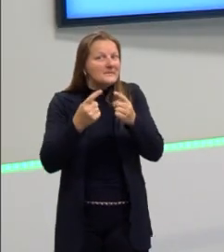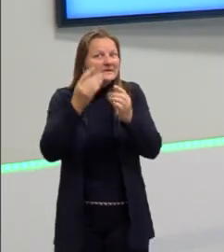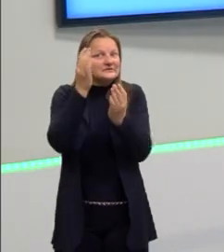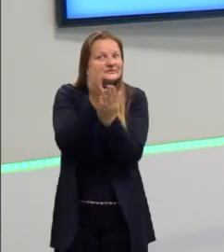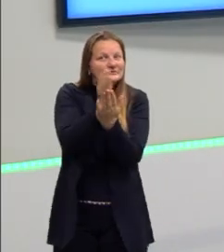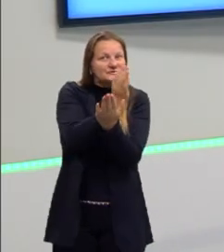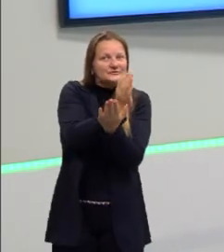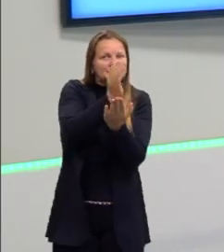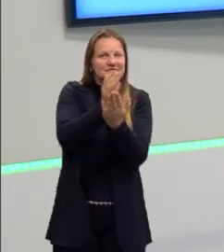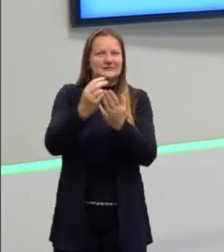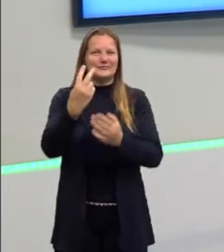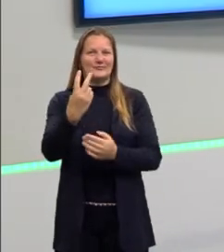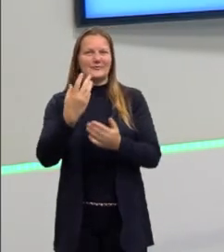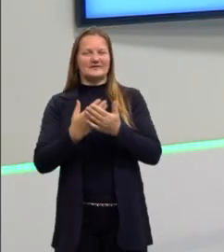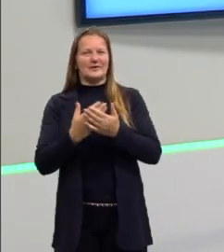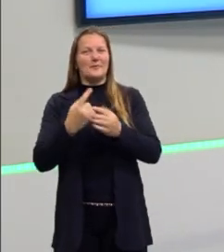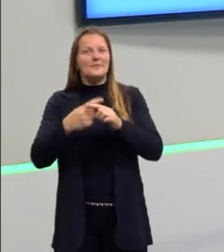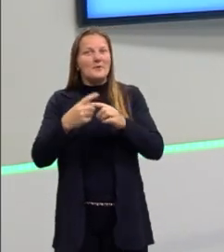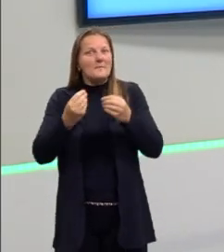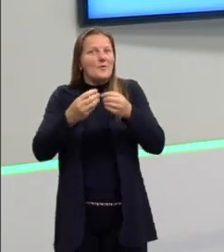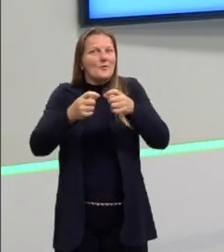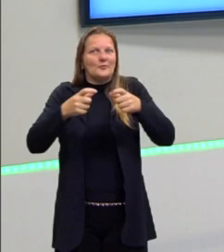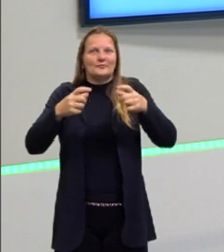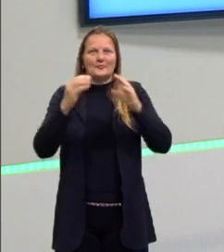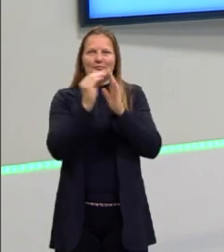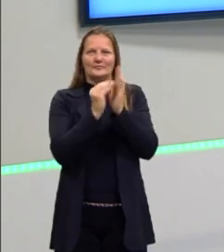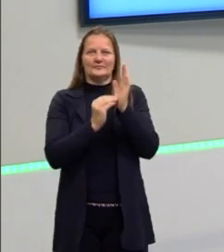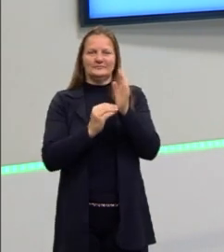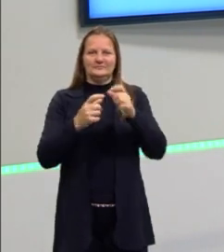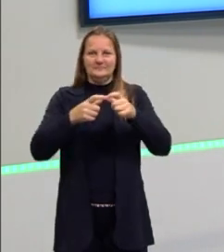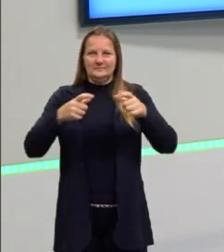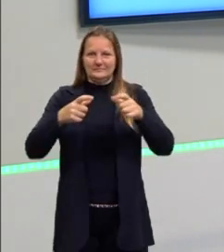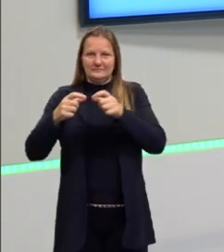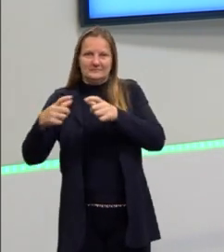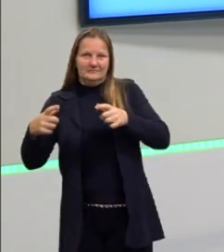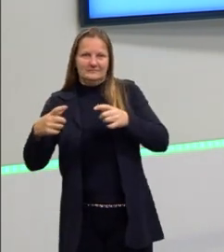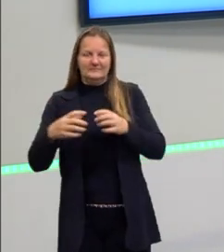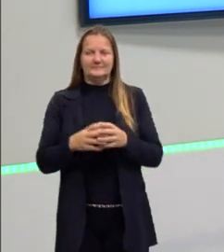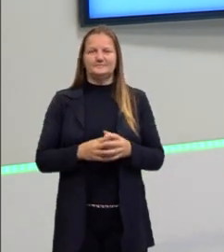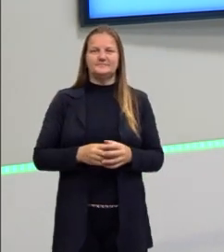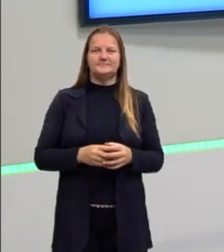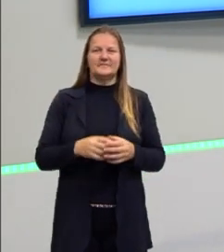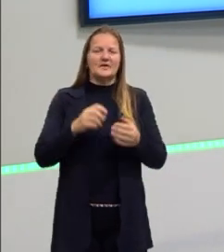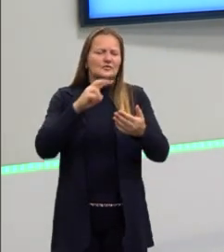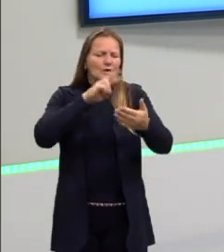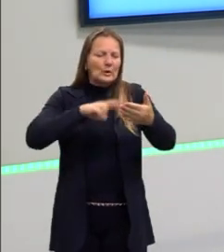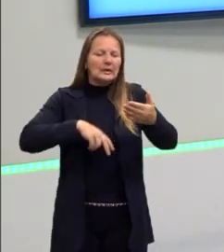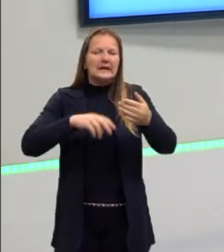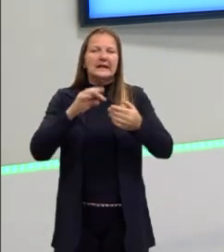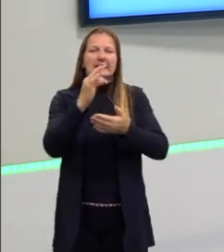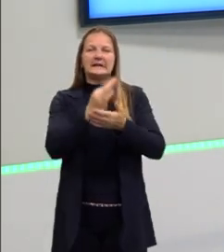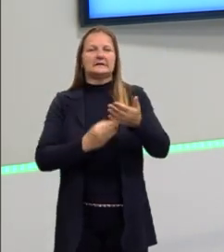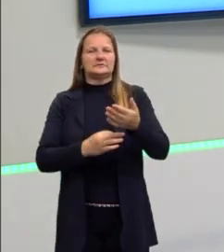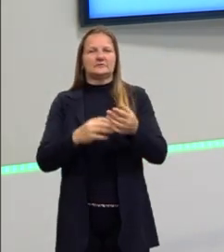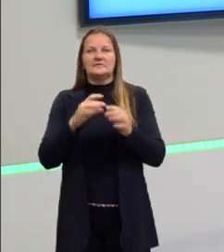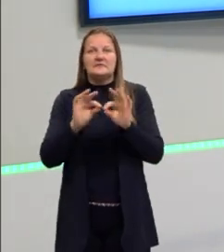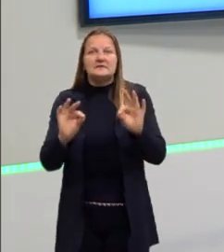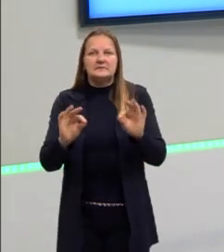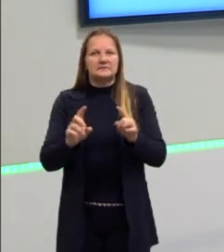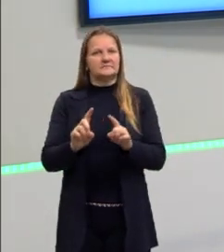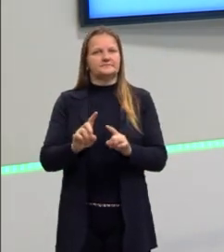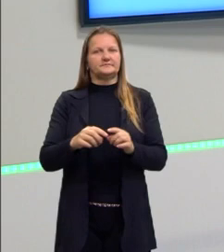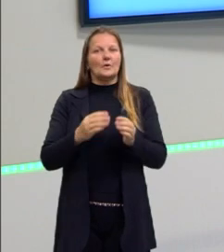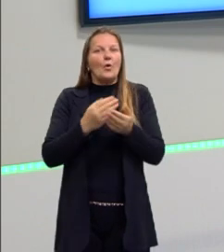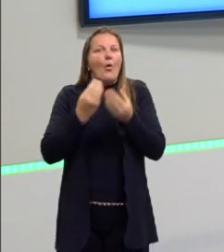em duas aulas porque é bastante coisa não é Ah vamos ali ler o texto vamos ali ler o texto mas espera aí